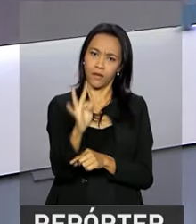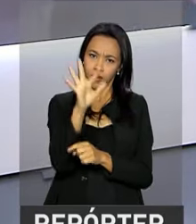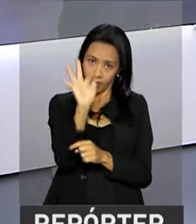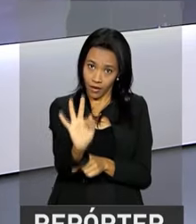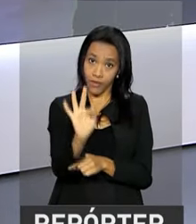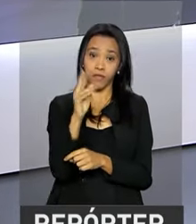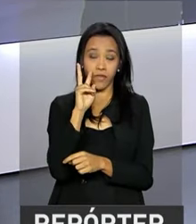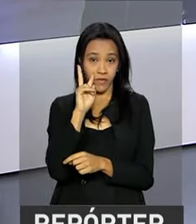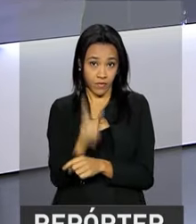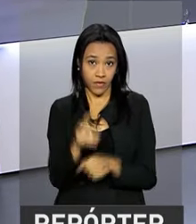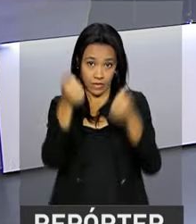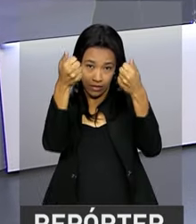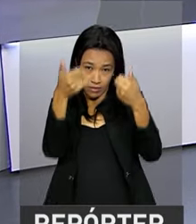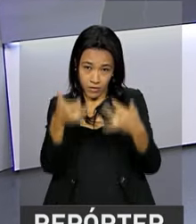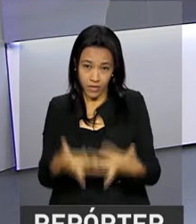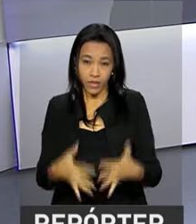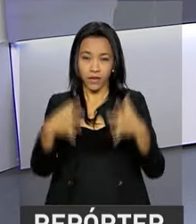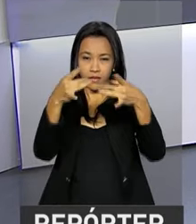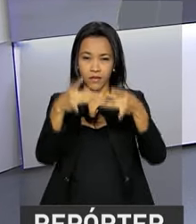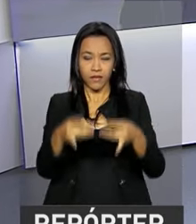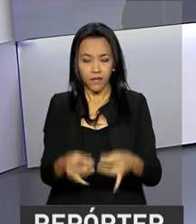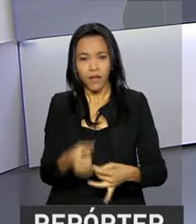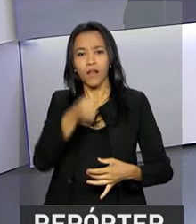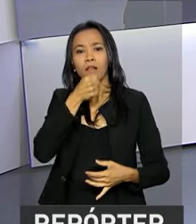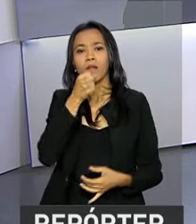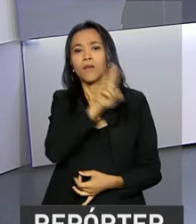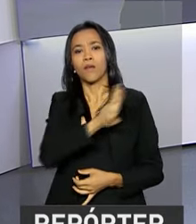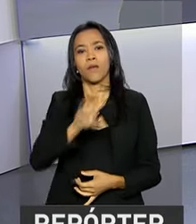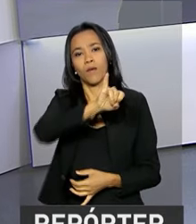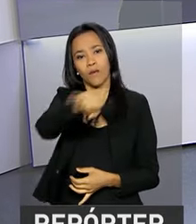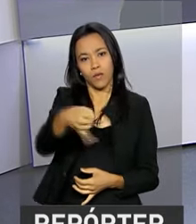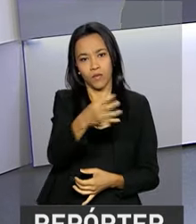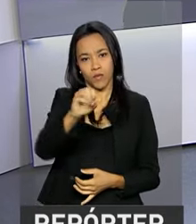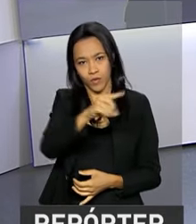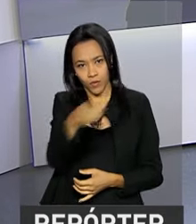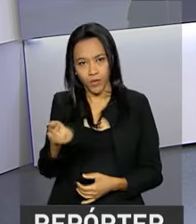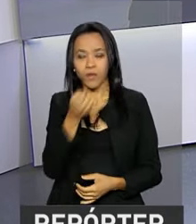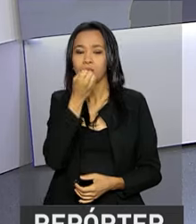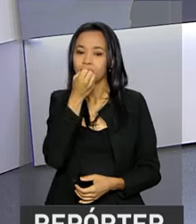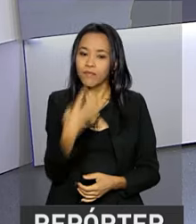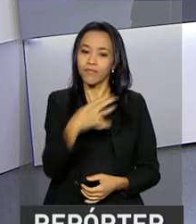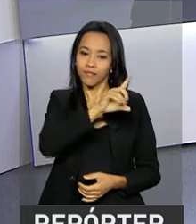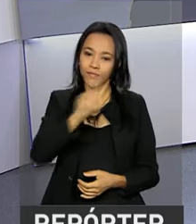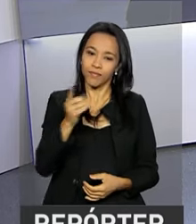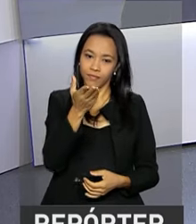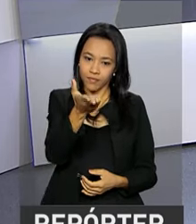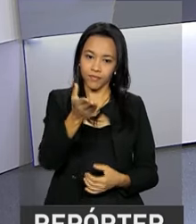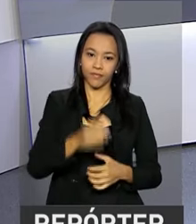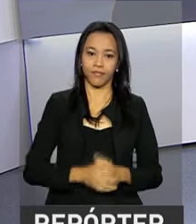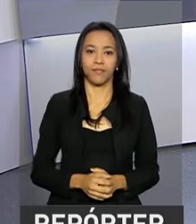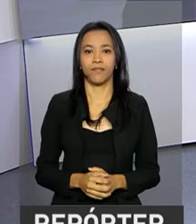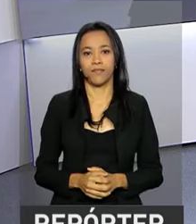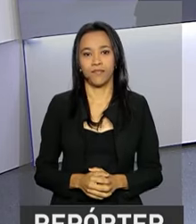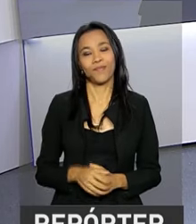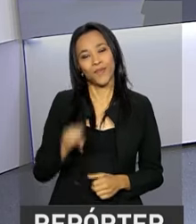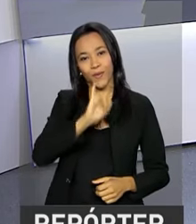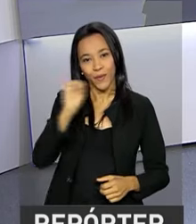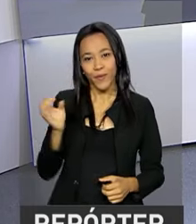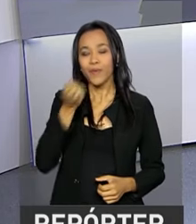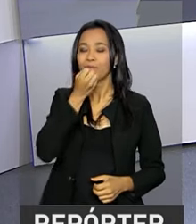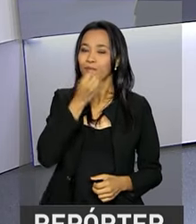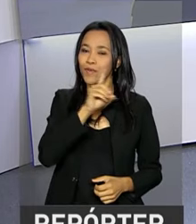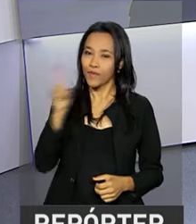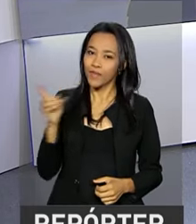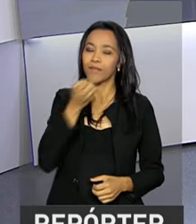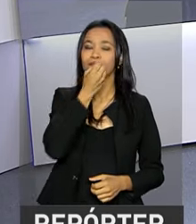João Pedro Neto que conva com a gente ele está lá no Palácio do Planalto Oi João Pedro bom dia para você Oi Leandro bom dia para